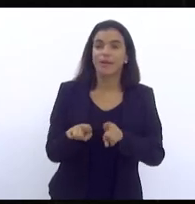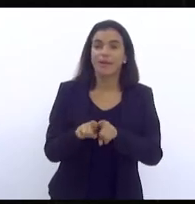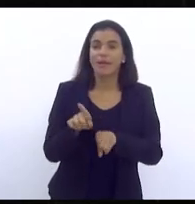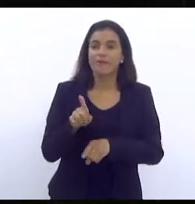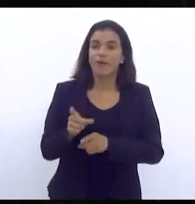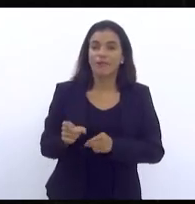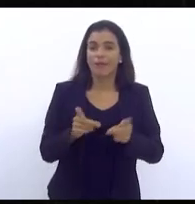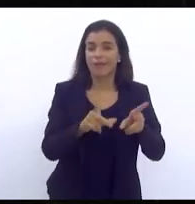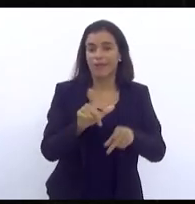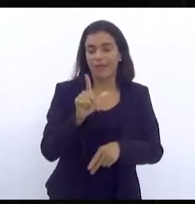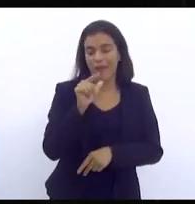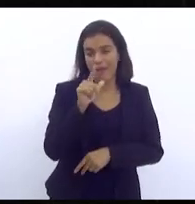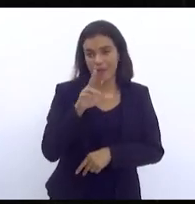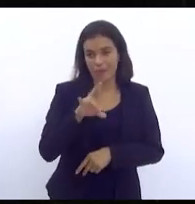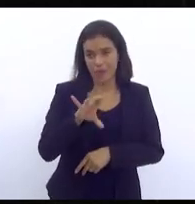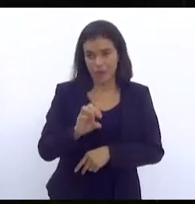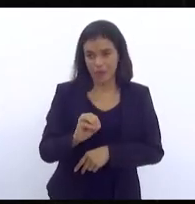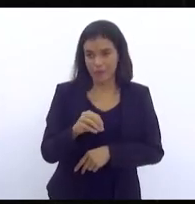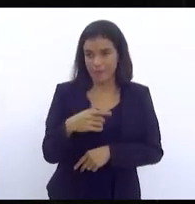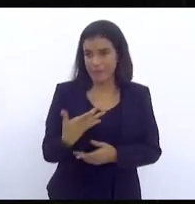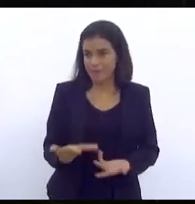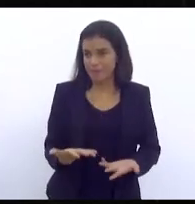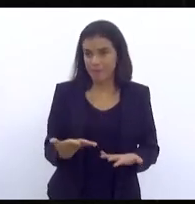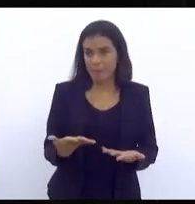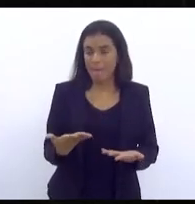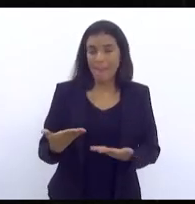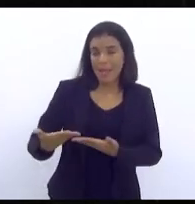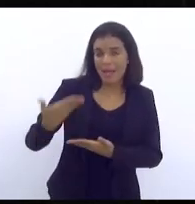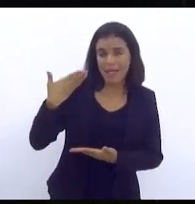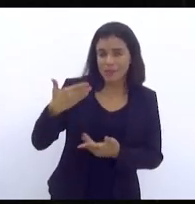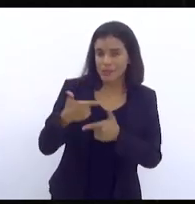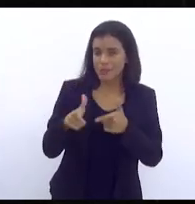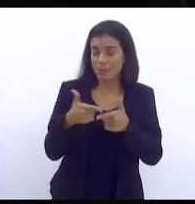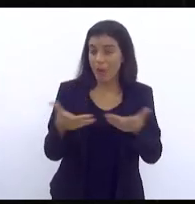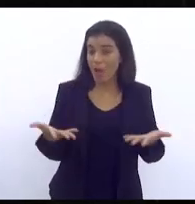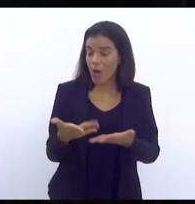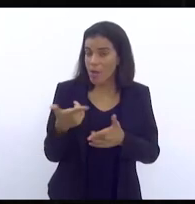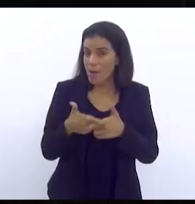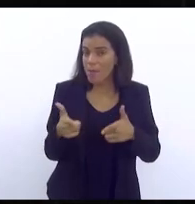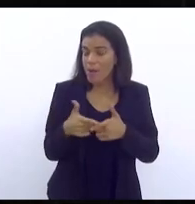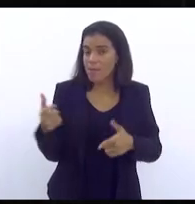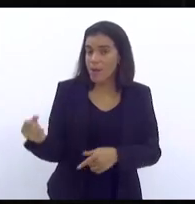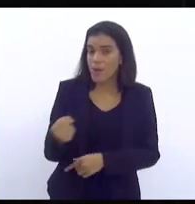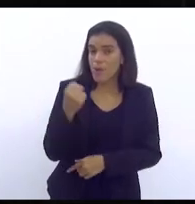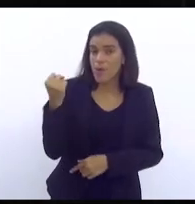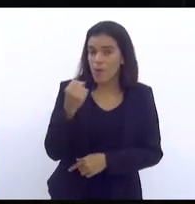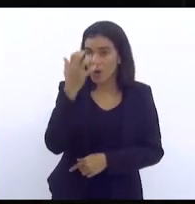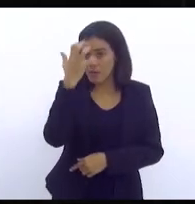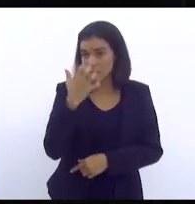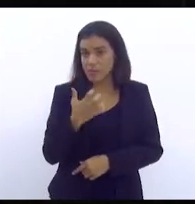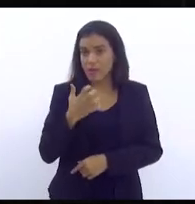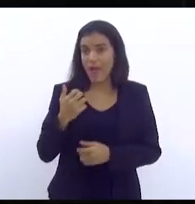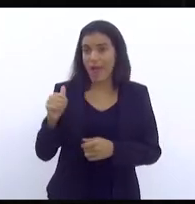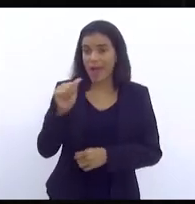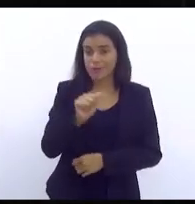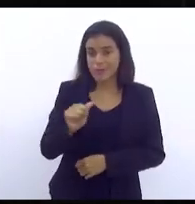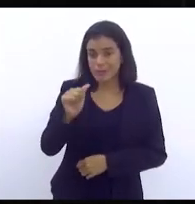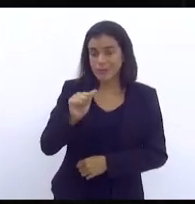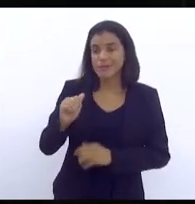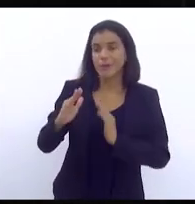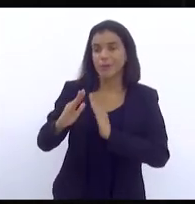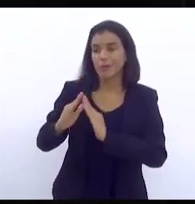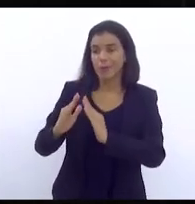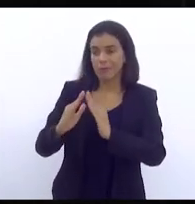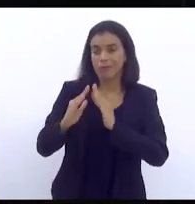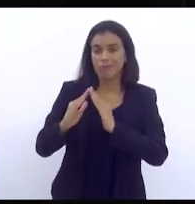porque a minha comunidade não faltava água não tinha esse problema e agora tá tendo um problema sério porque as moradoras Associação é que